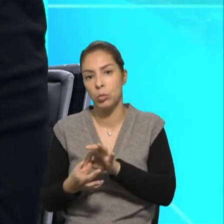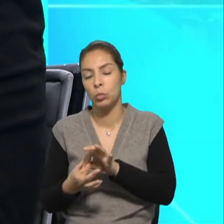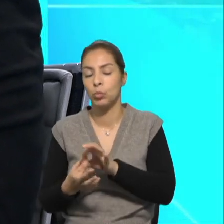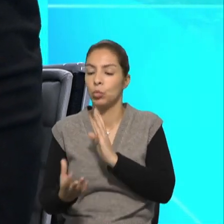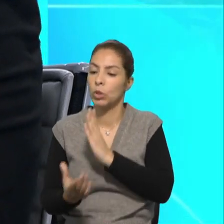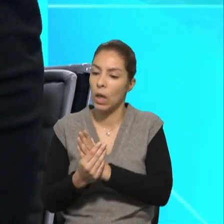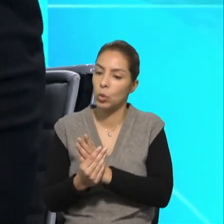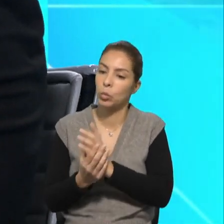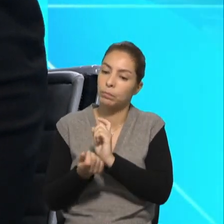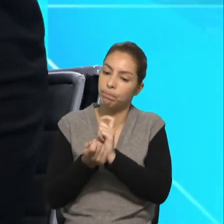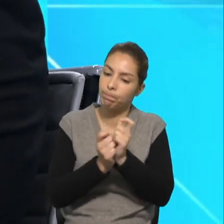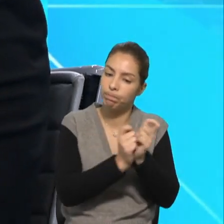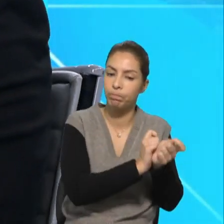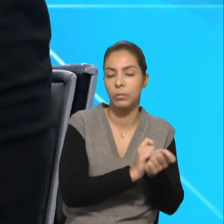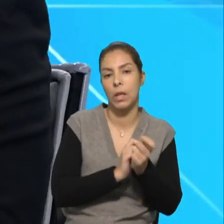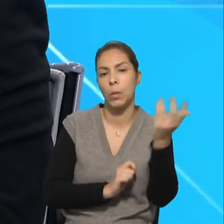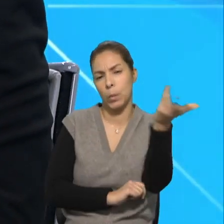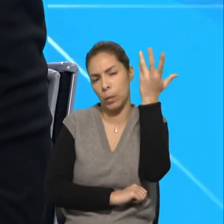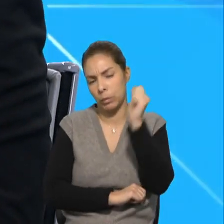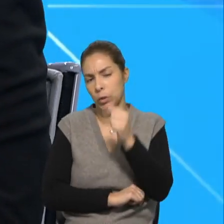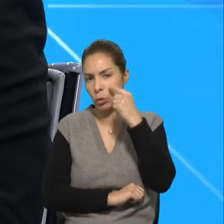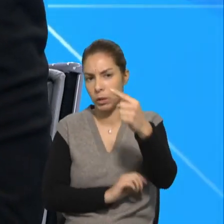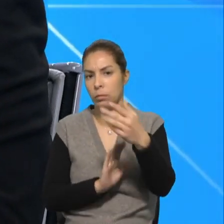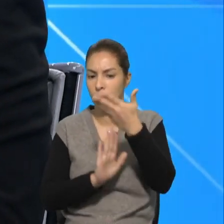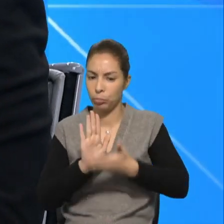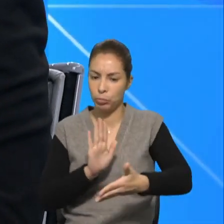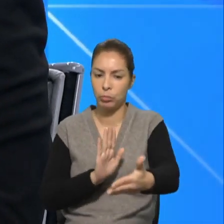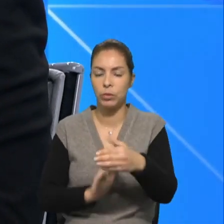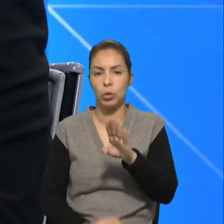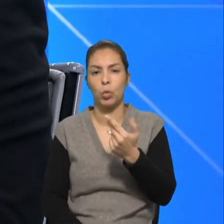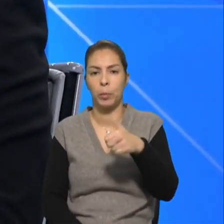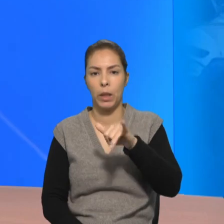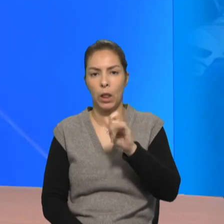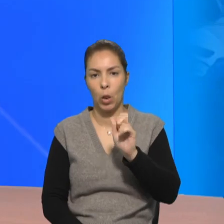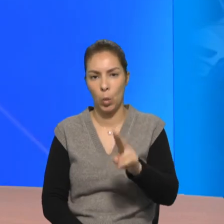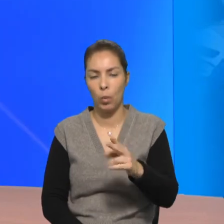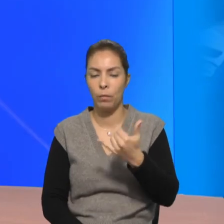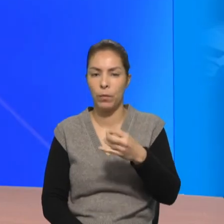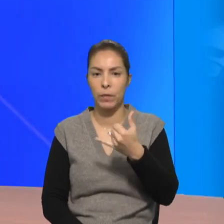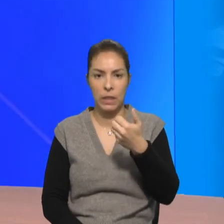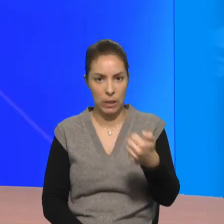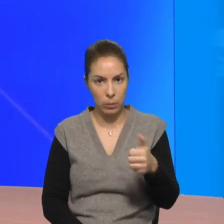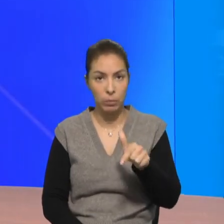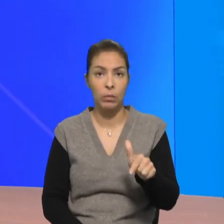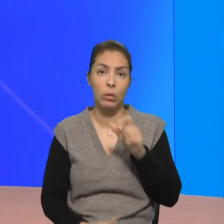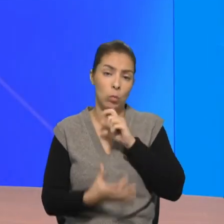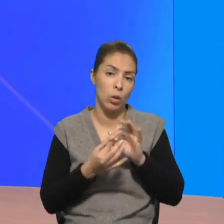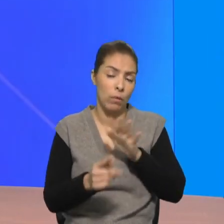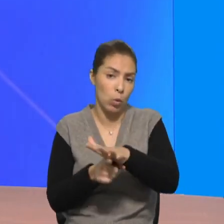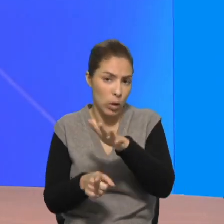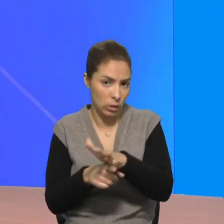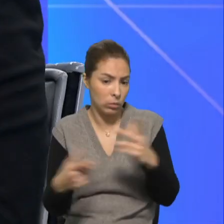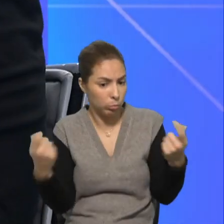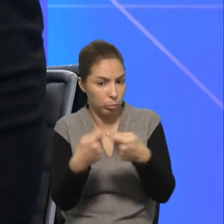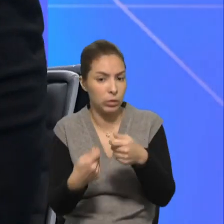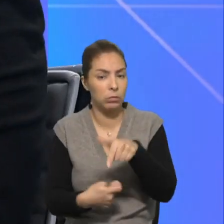celebrar este grande acontecimento que é o Jubileu 2025. O processo sinodal pode também ser um sinal da celebração do próprio jubileu. E tem que